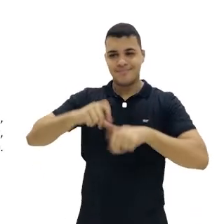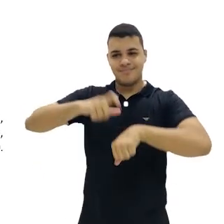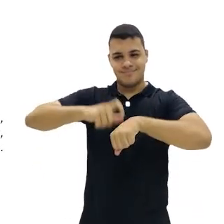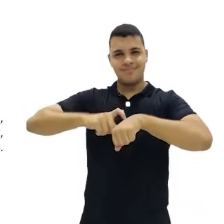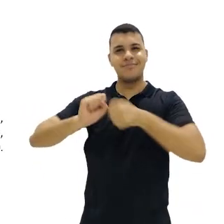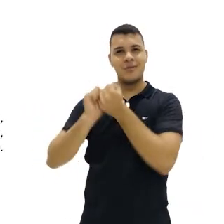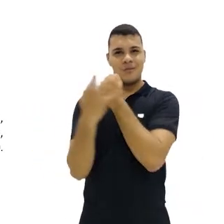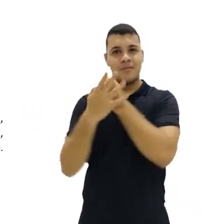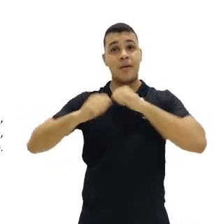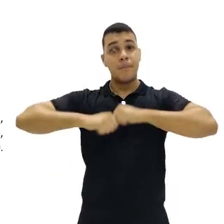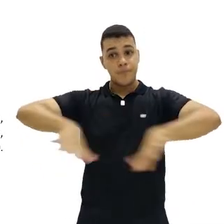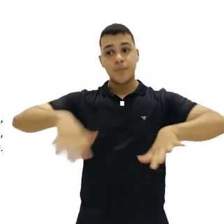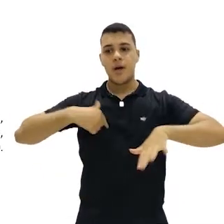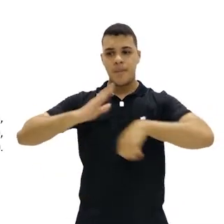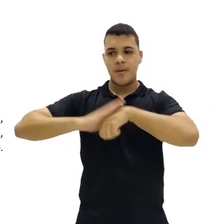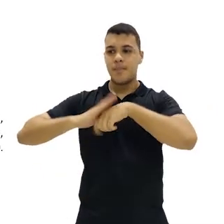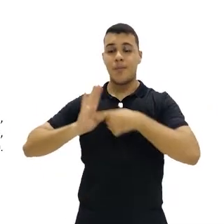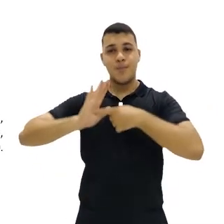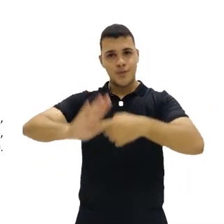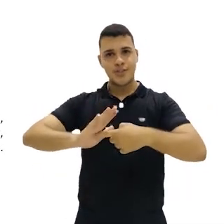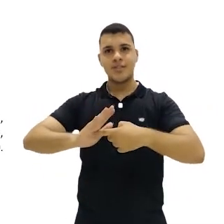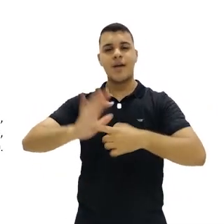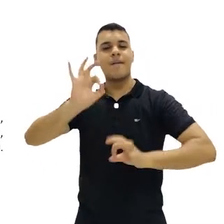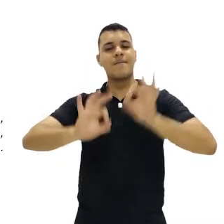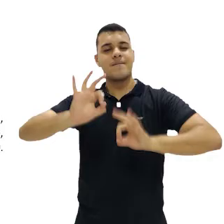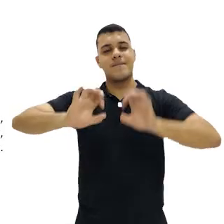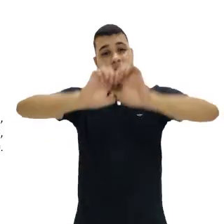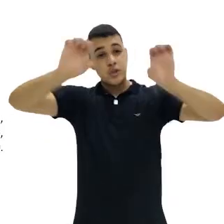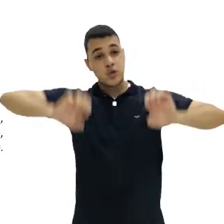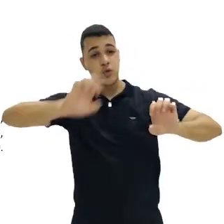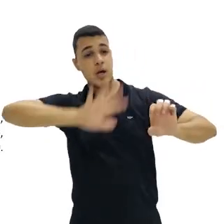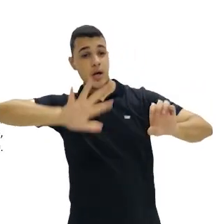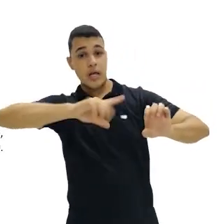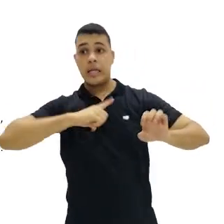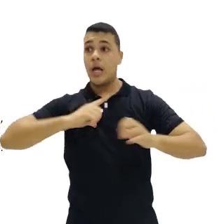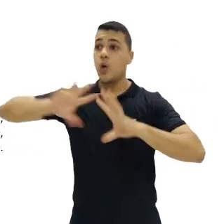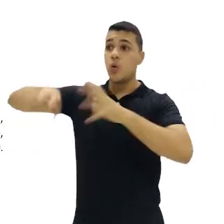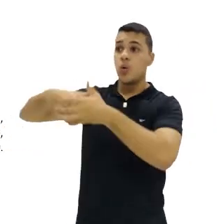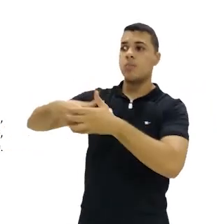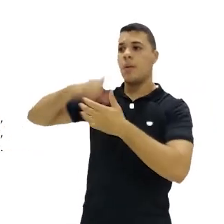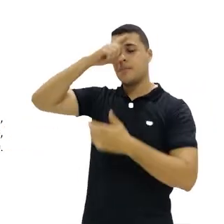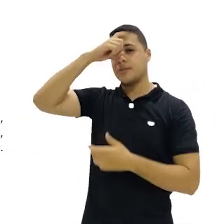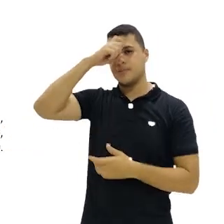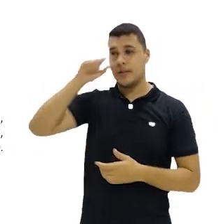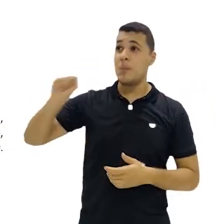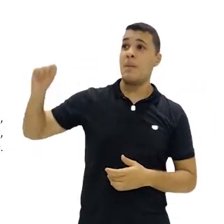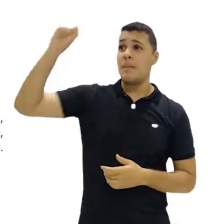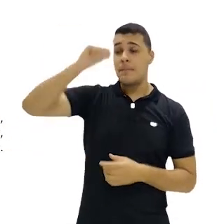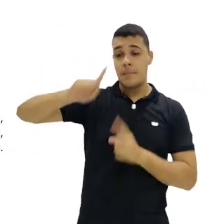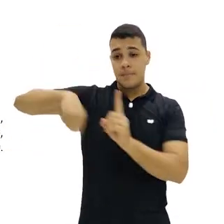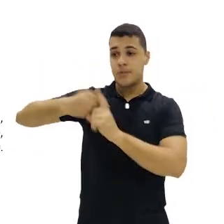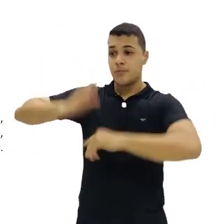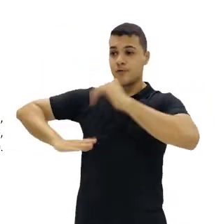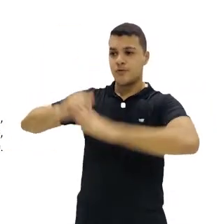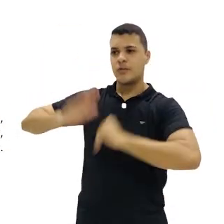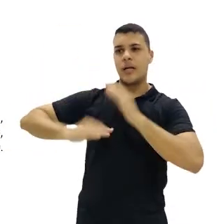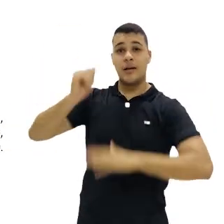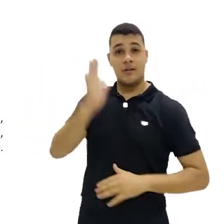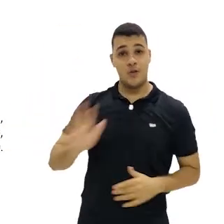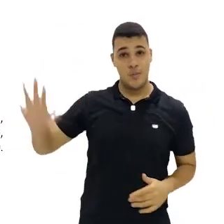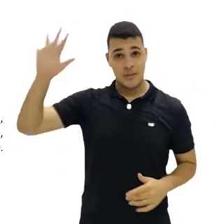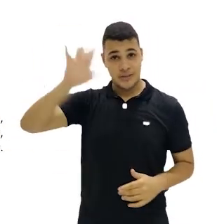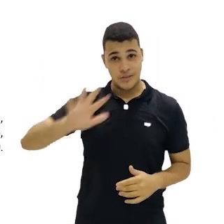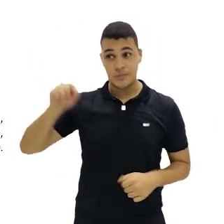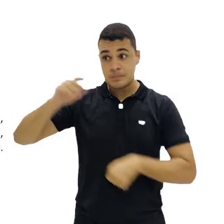um conjunto de hospitais e pesquisadores no Brasil, em que 3 tratamentos foram